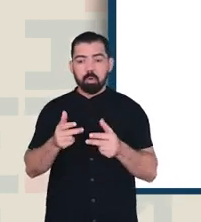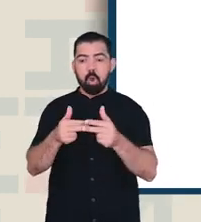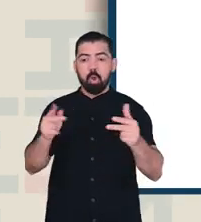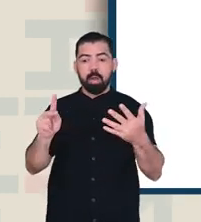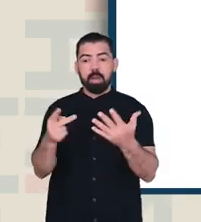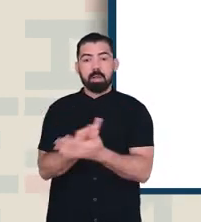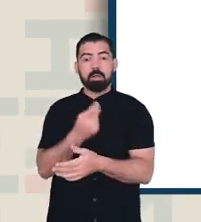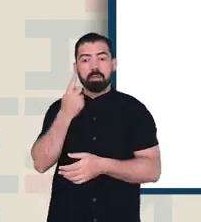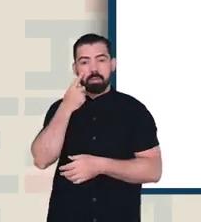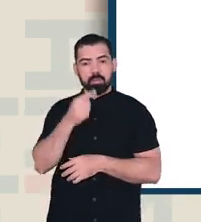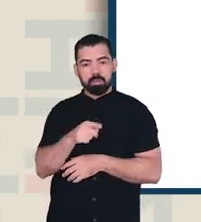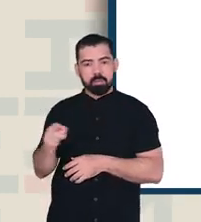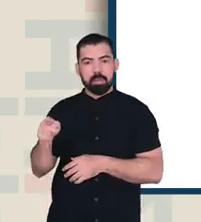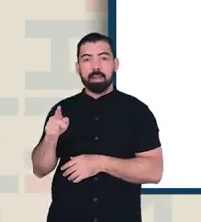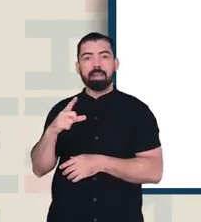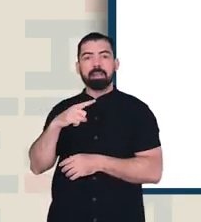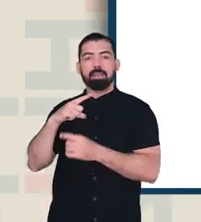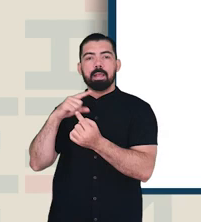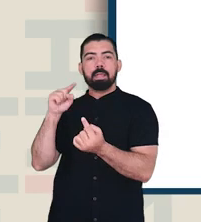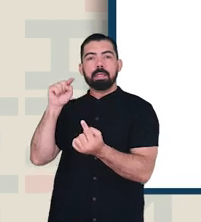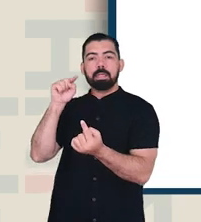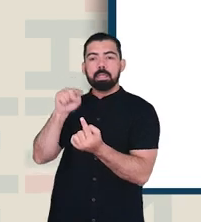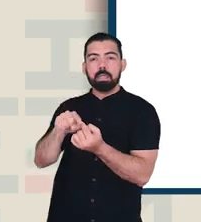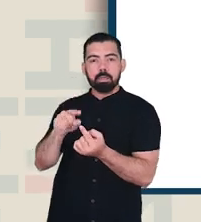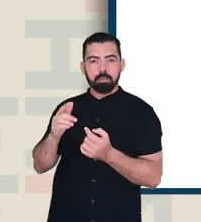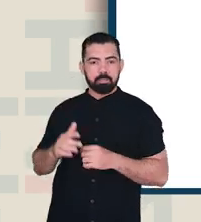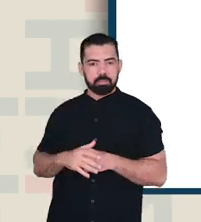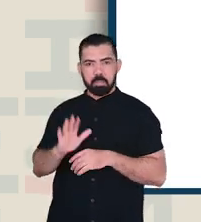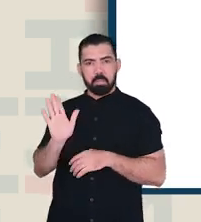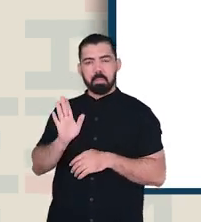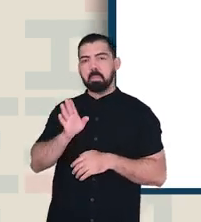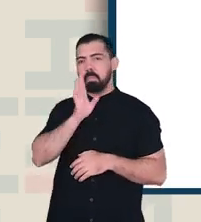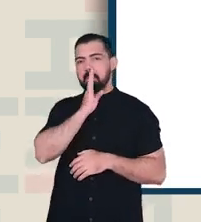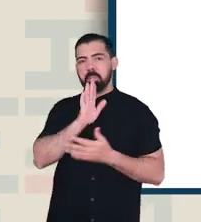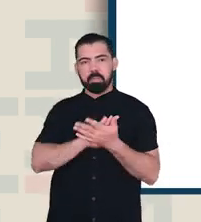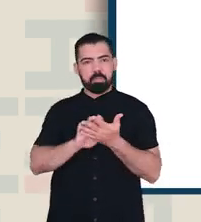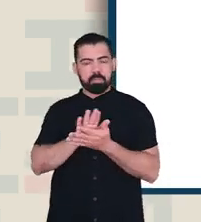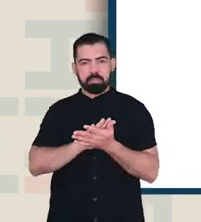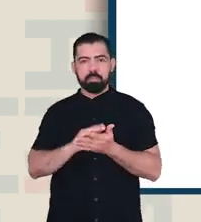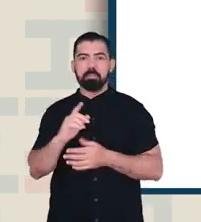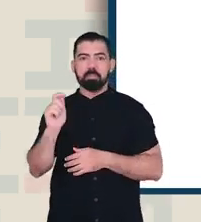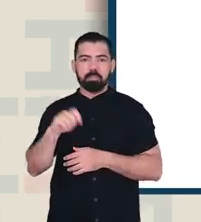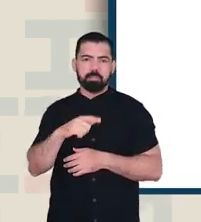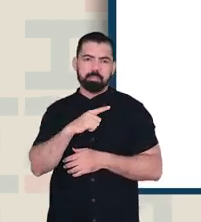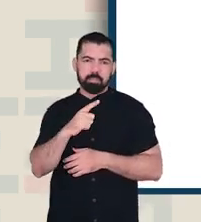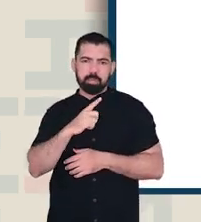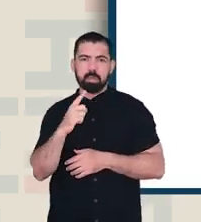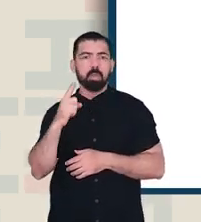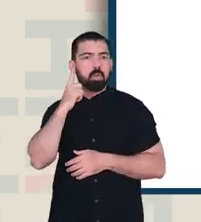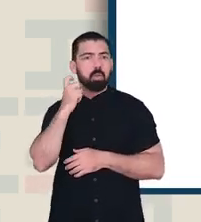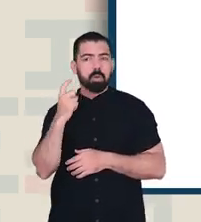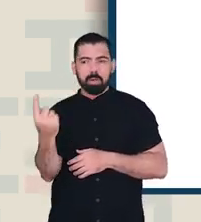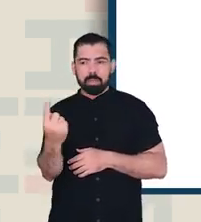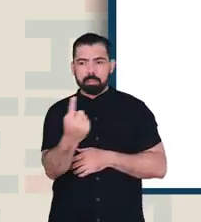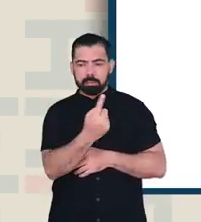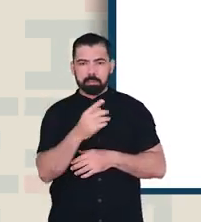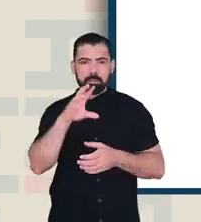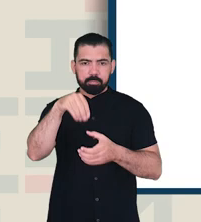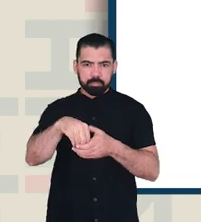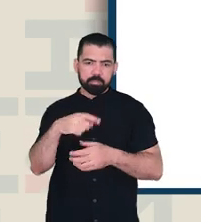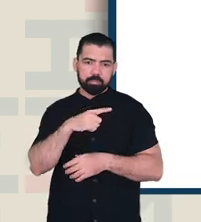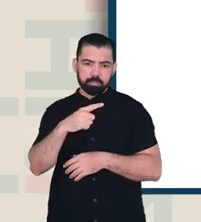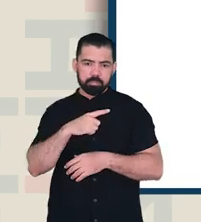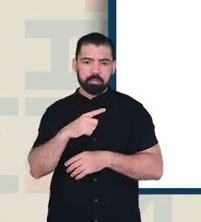acontece. Não tem uma intencionalidade. Pode ter sons individuais dentro do trânsito que tenham